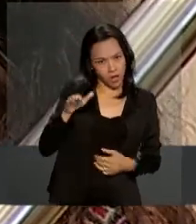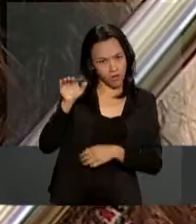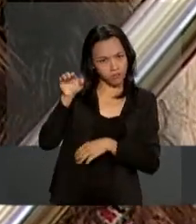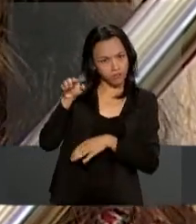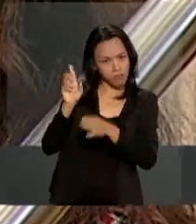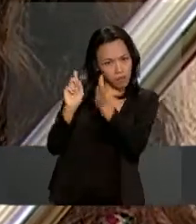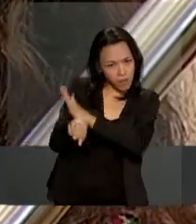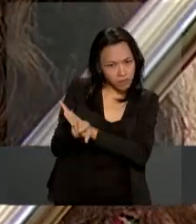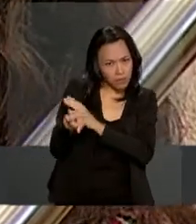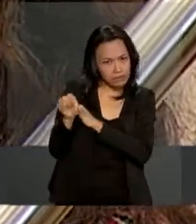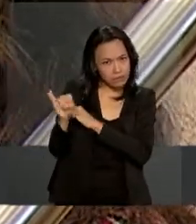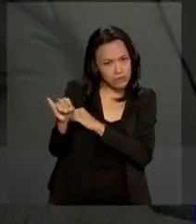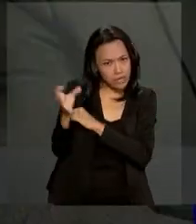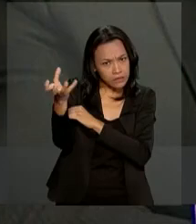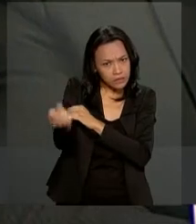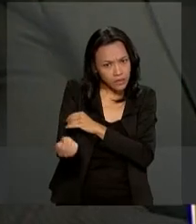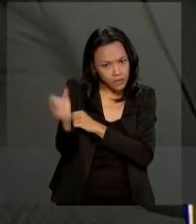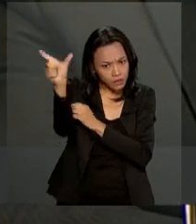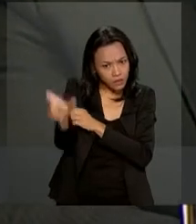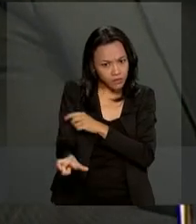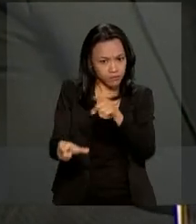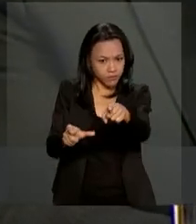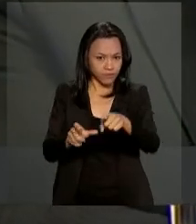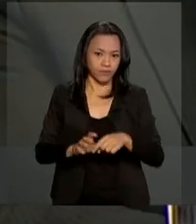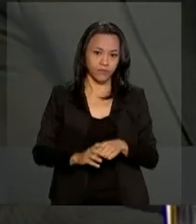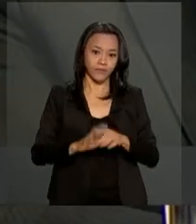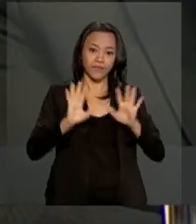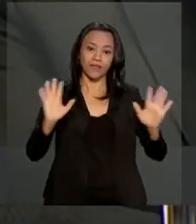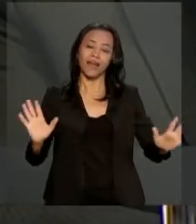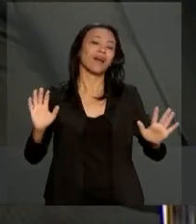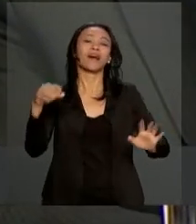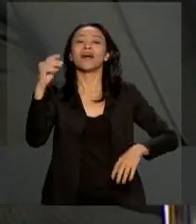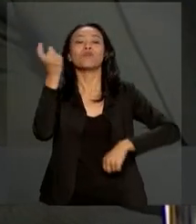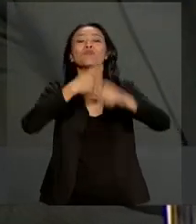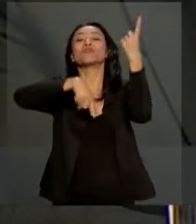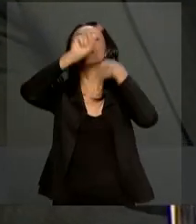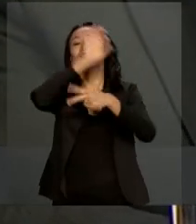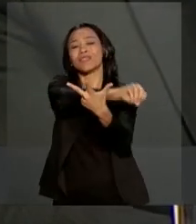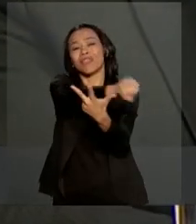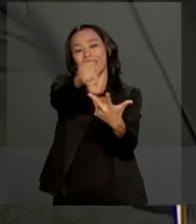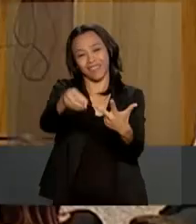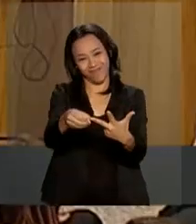aceitaria o enem em 2018 é um sucesso absoluto